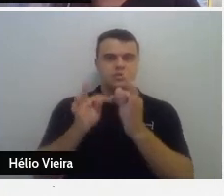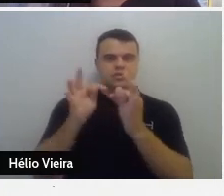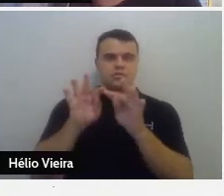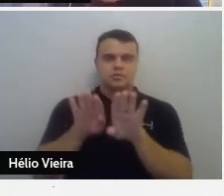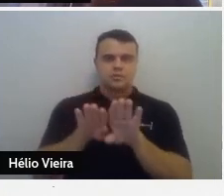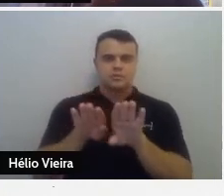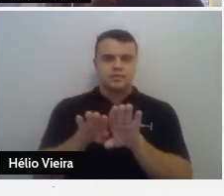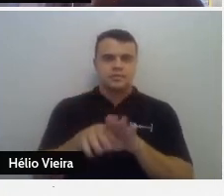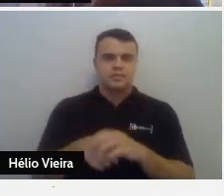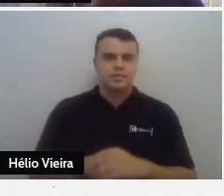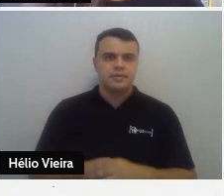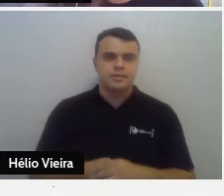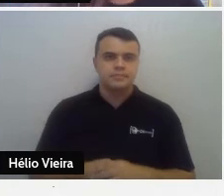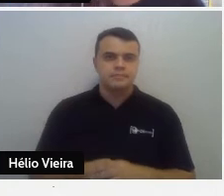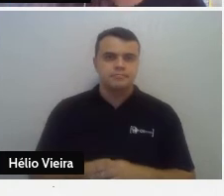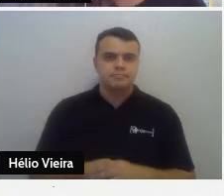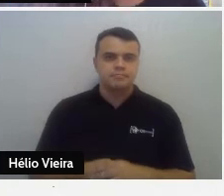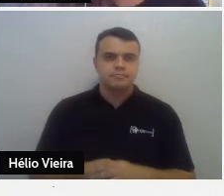também.